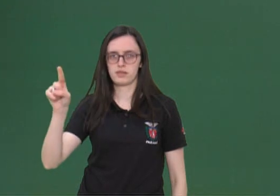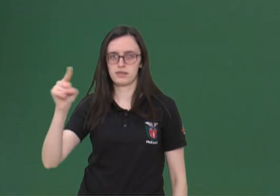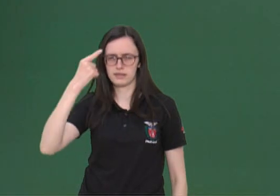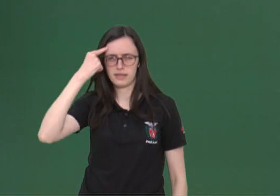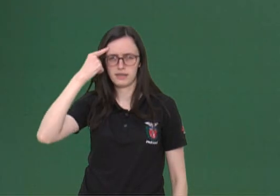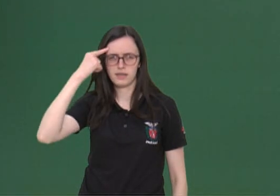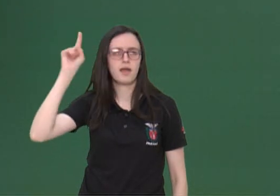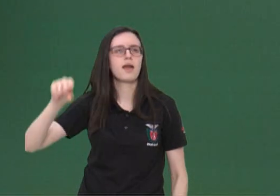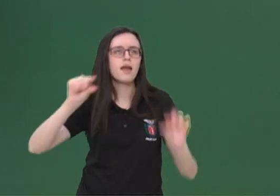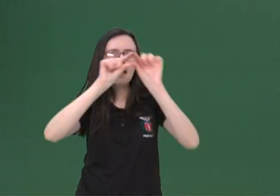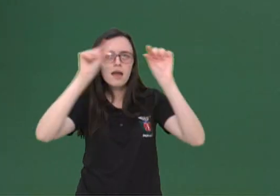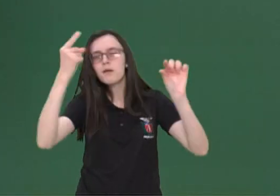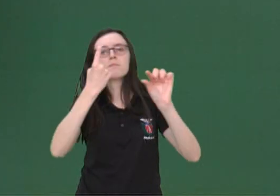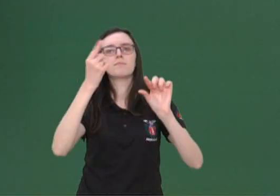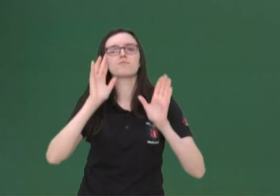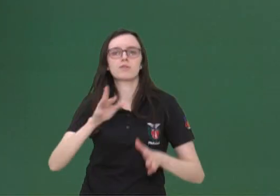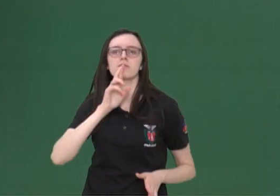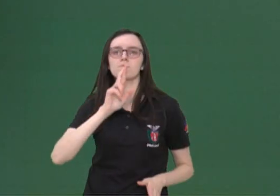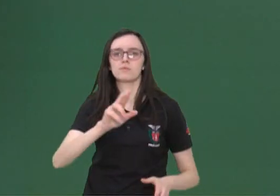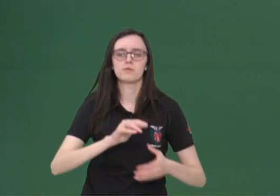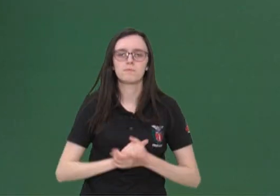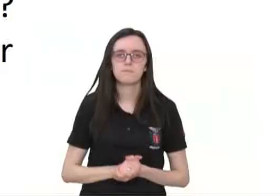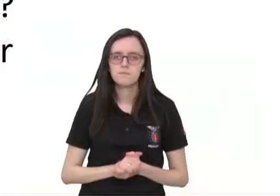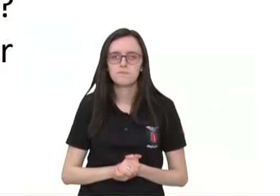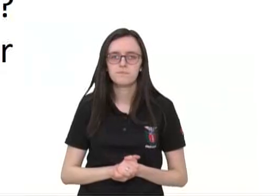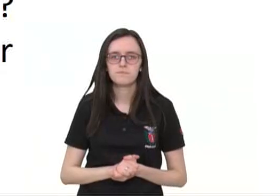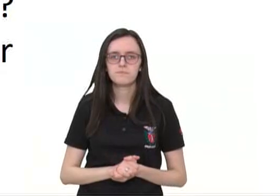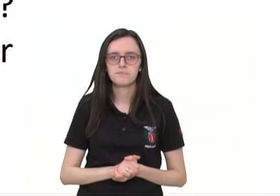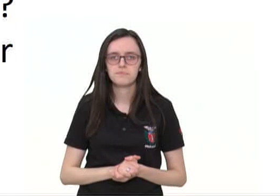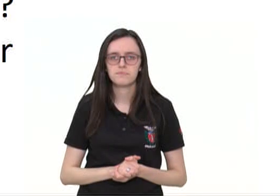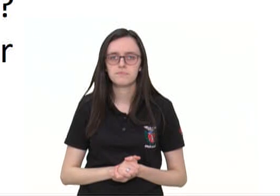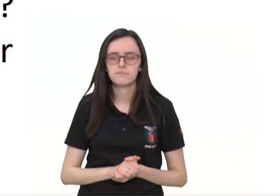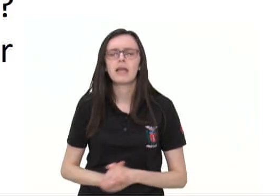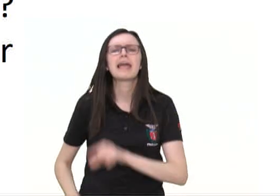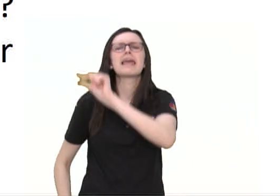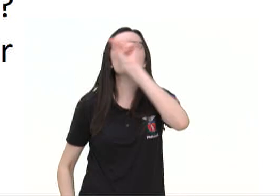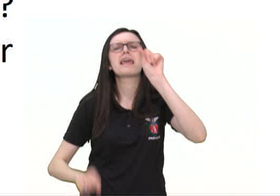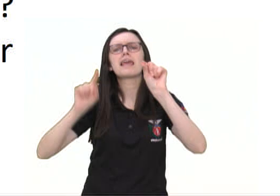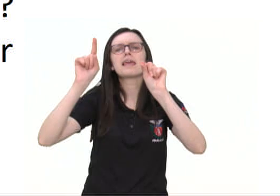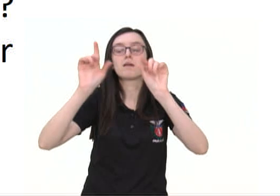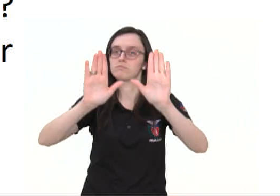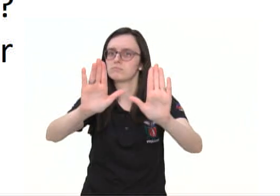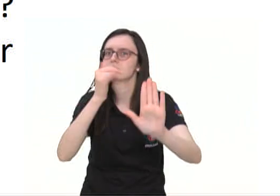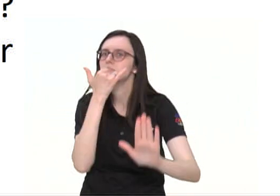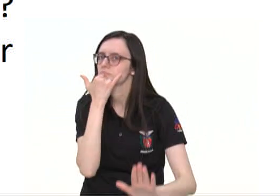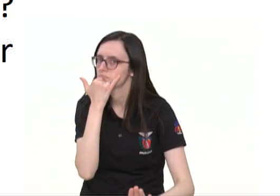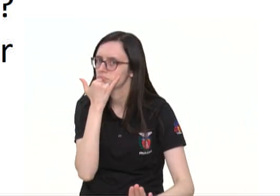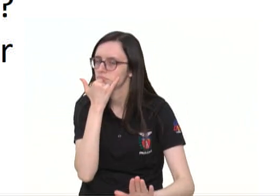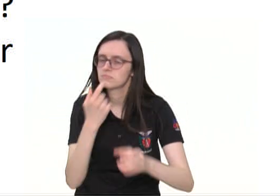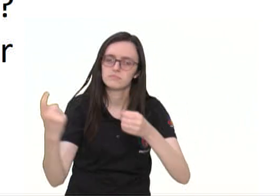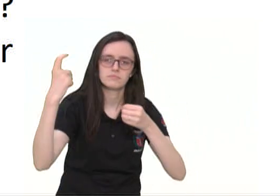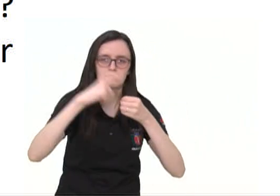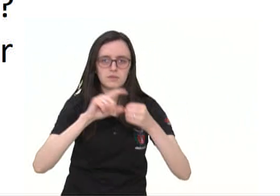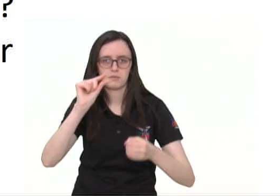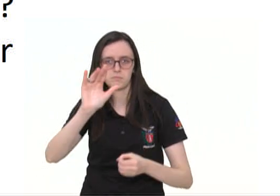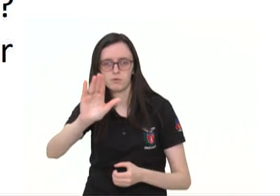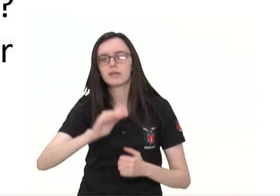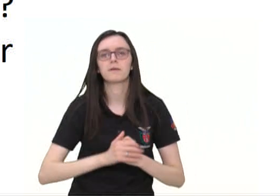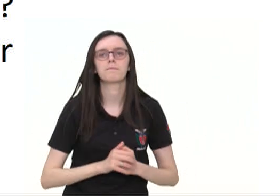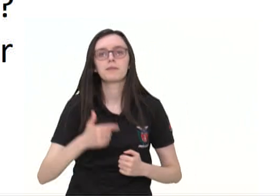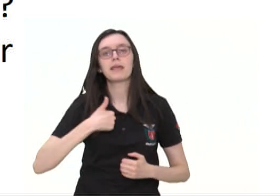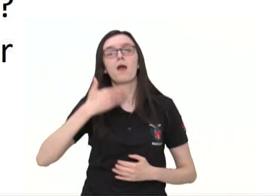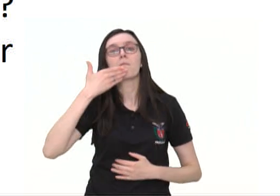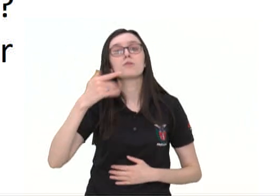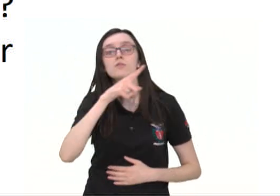primeira questão aqui está respondida. Depois, quem que é o sujeito... Ah, desculpem, vamos voltar aqui só um pouquinho. Eu pedi